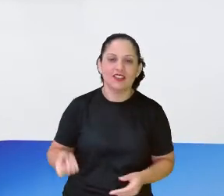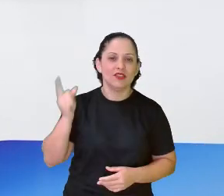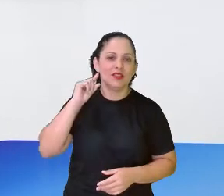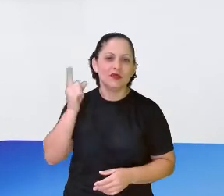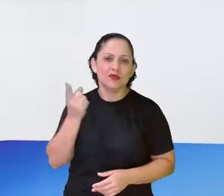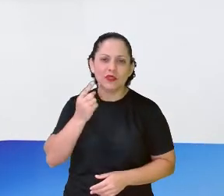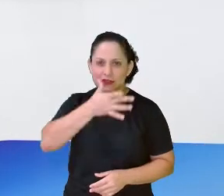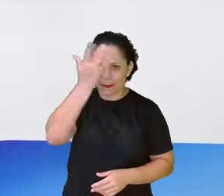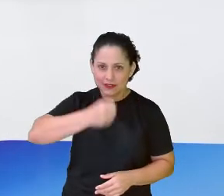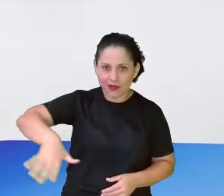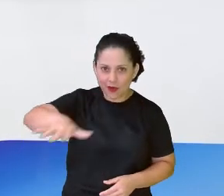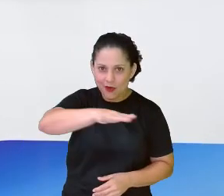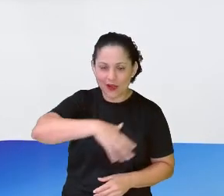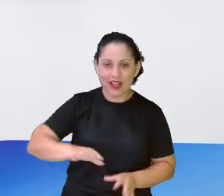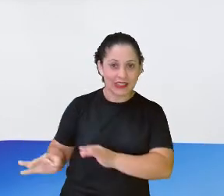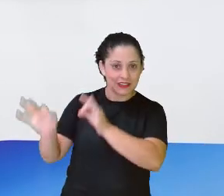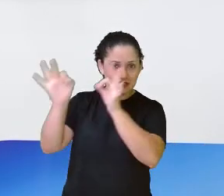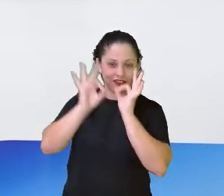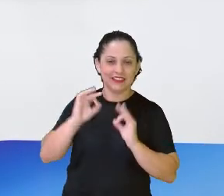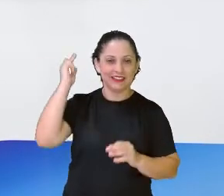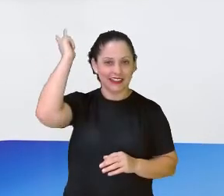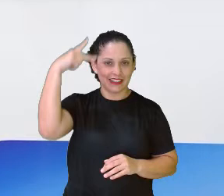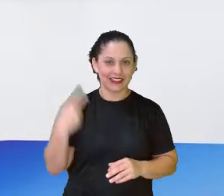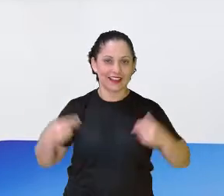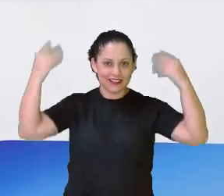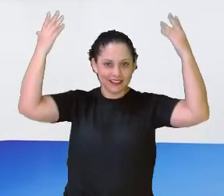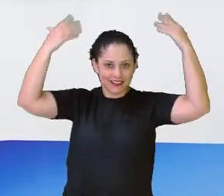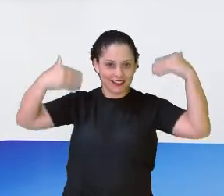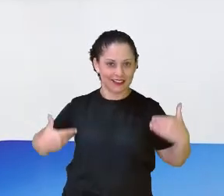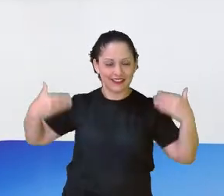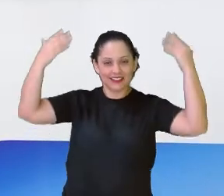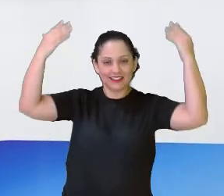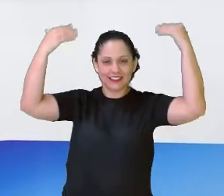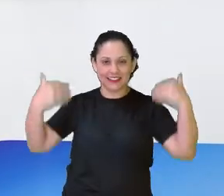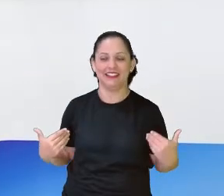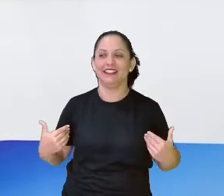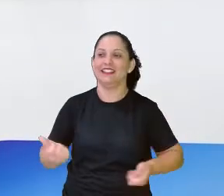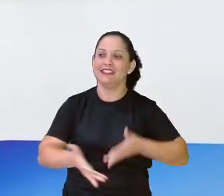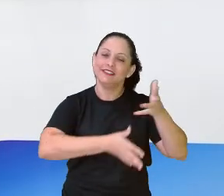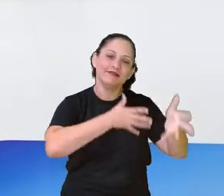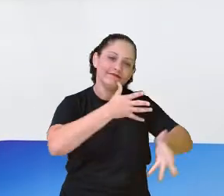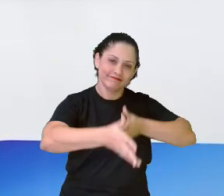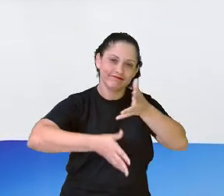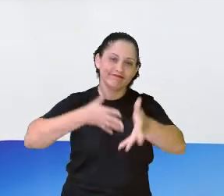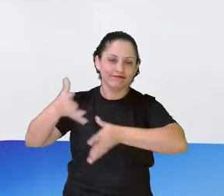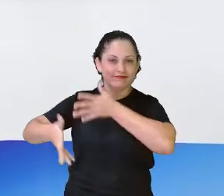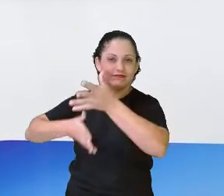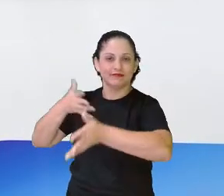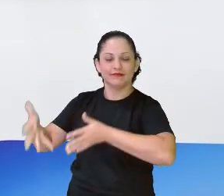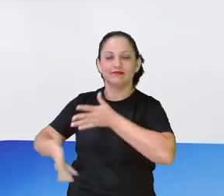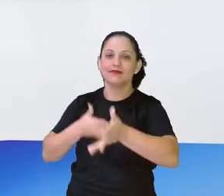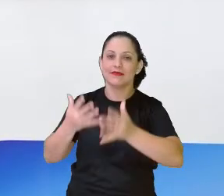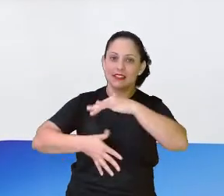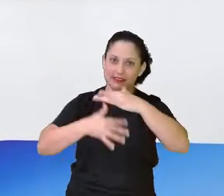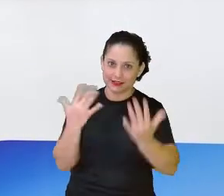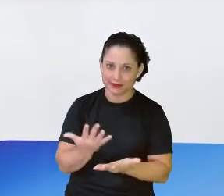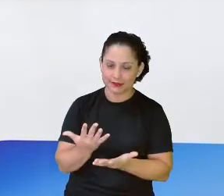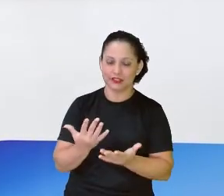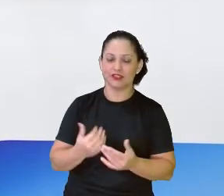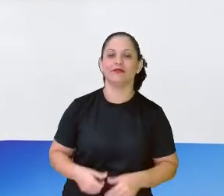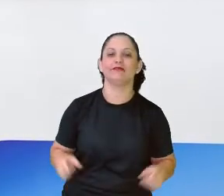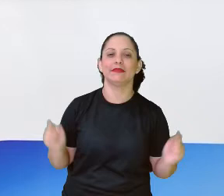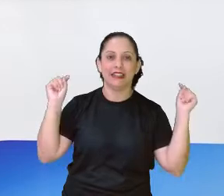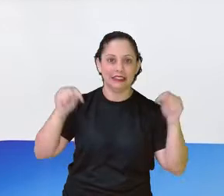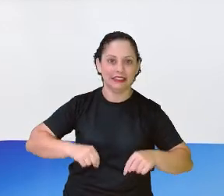do Educa, Késia está aqui fazendo aquele belíssimo trabalho da interpretação de Libras, né?